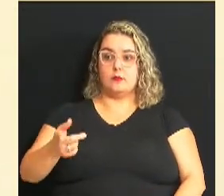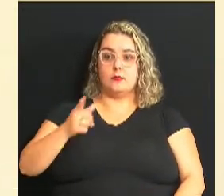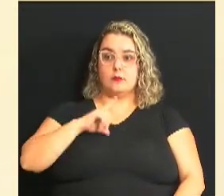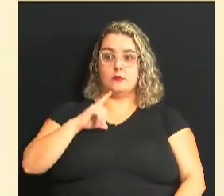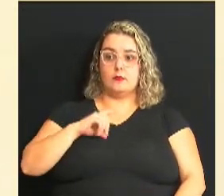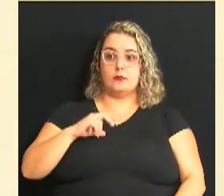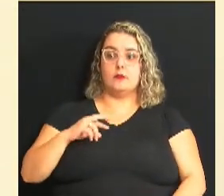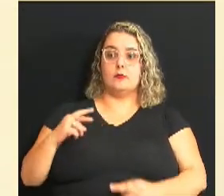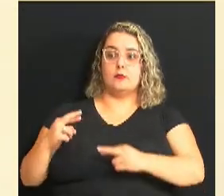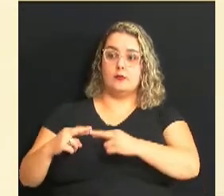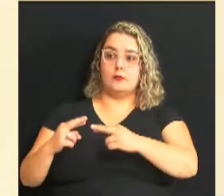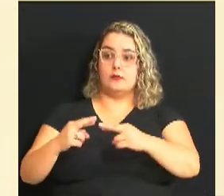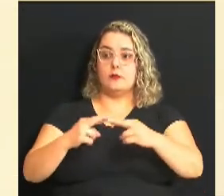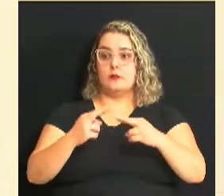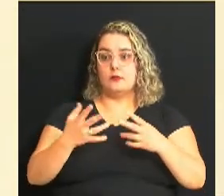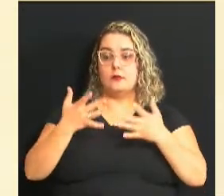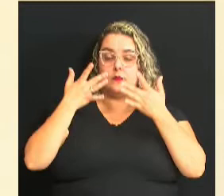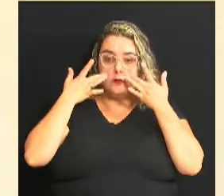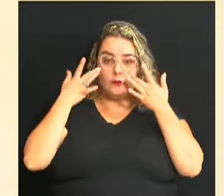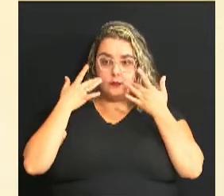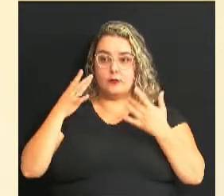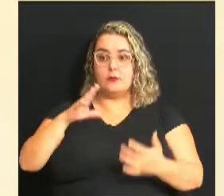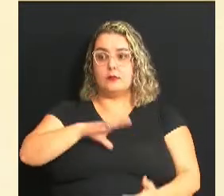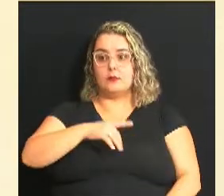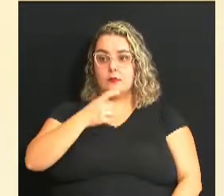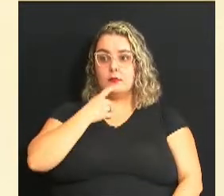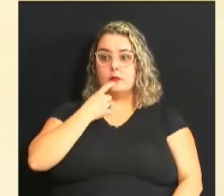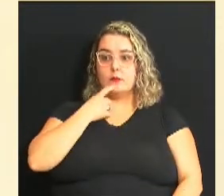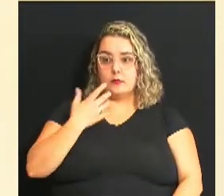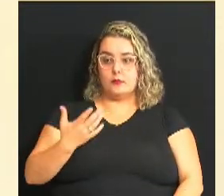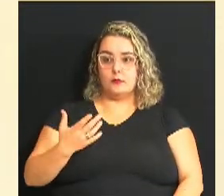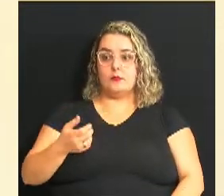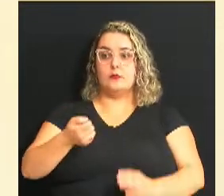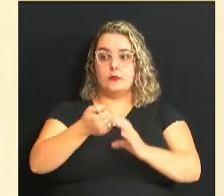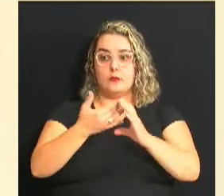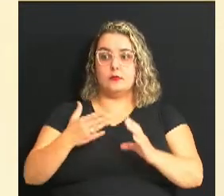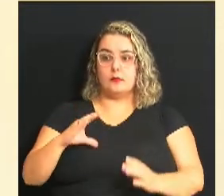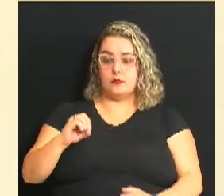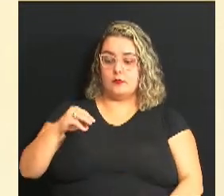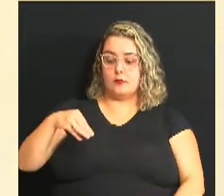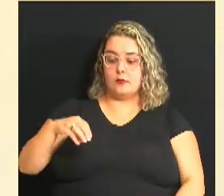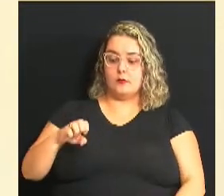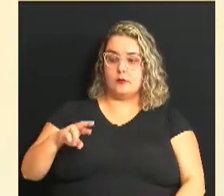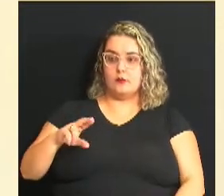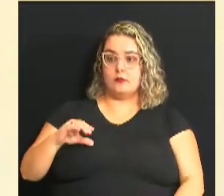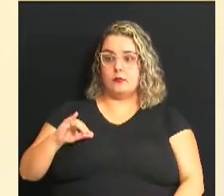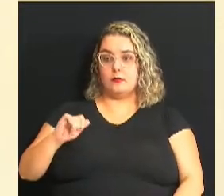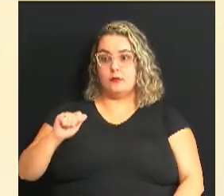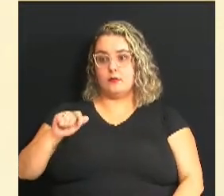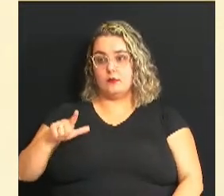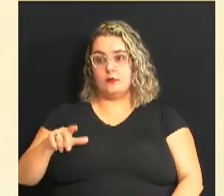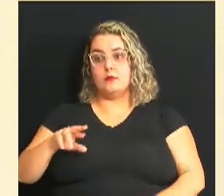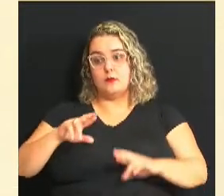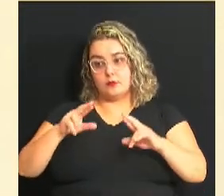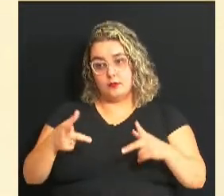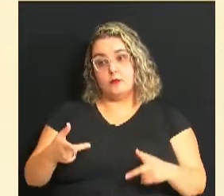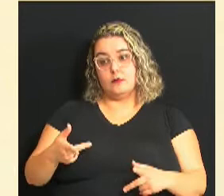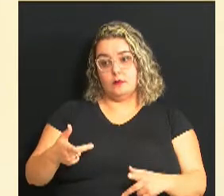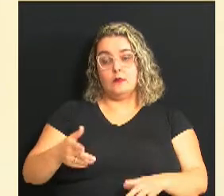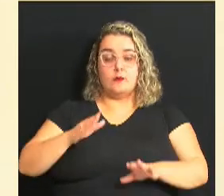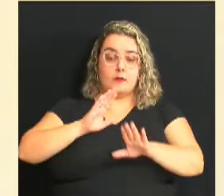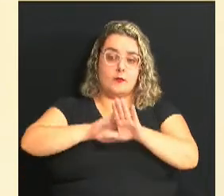teatros municipais, temos os teatros com caráter comercial, e há que se diferenciar, sobretudo na função,